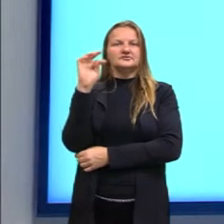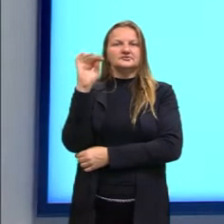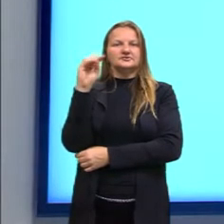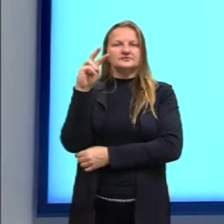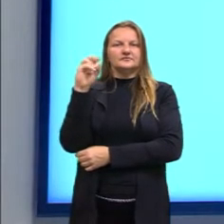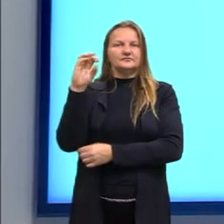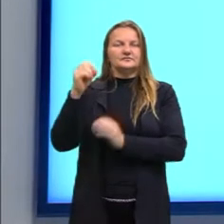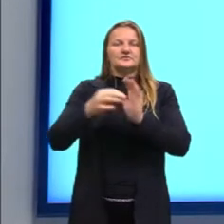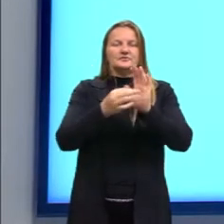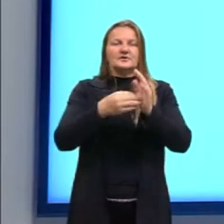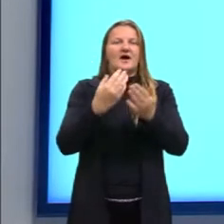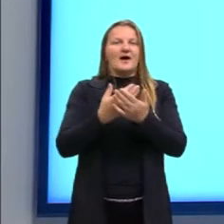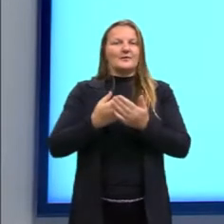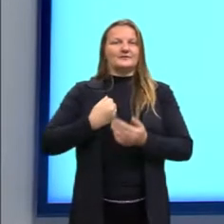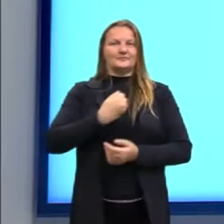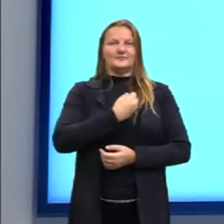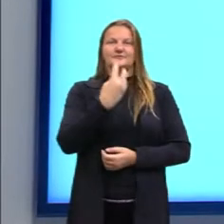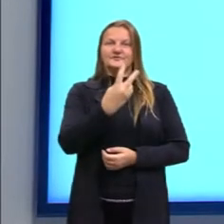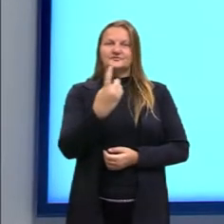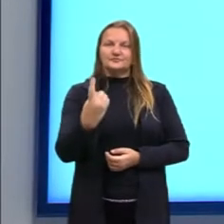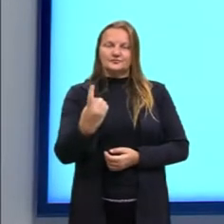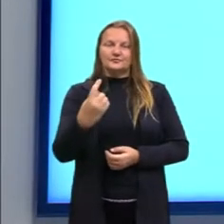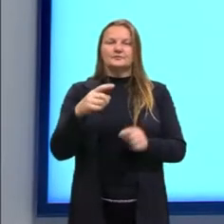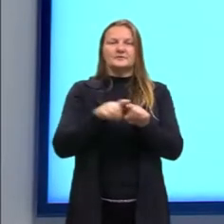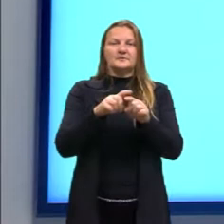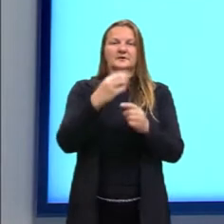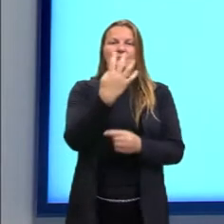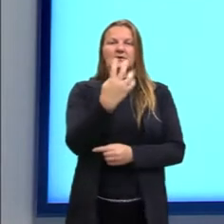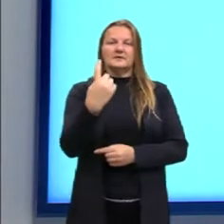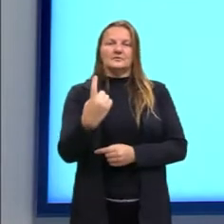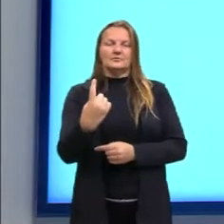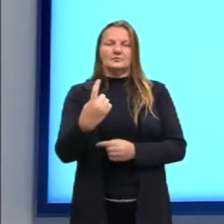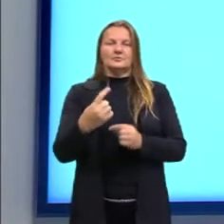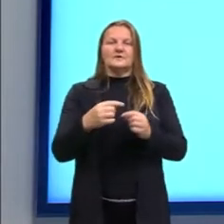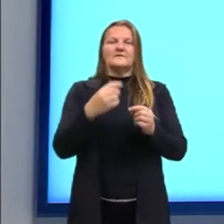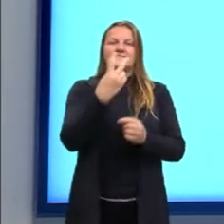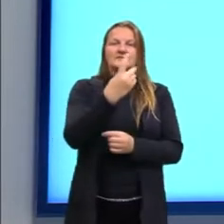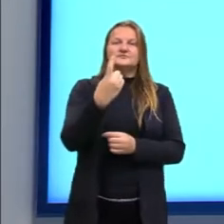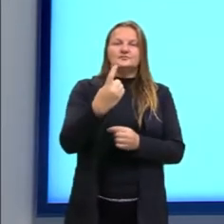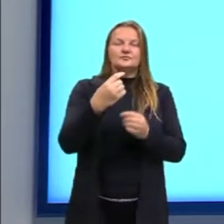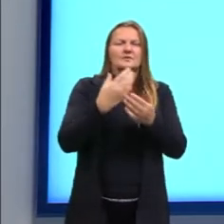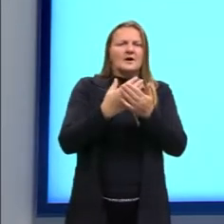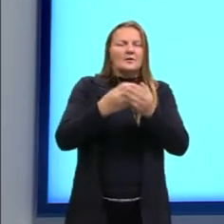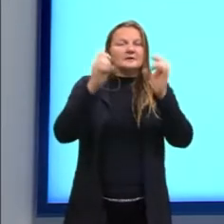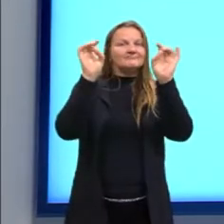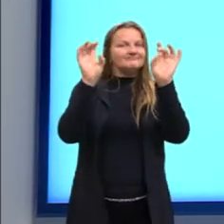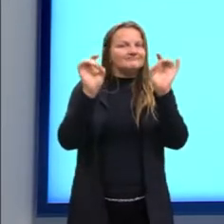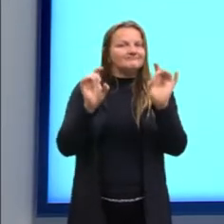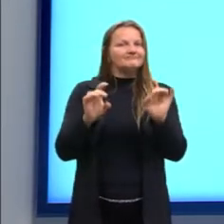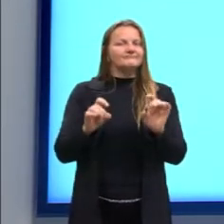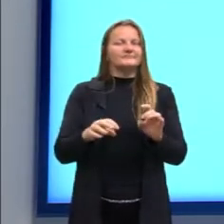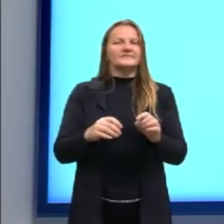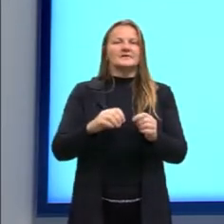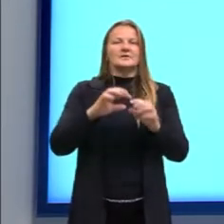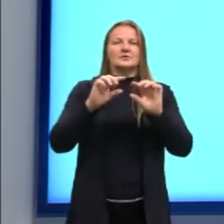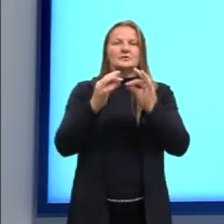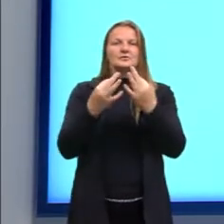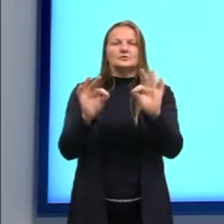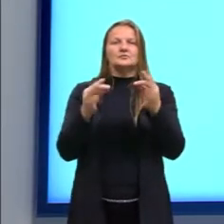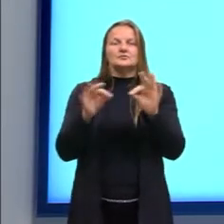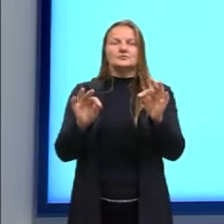aula 21 quanto na aula 41, porque a 21 é uma aula específica sobre sintaxe